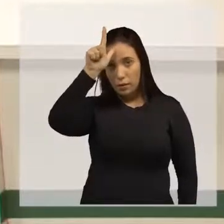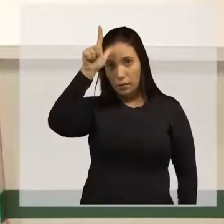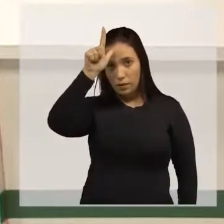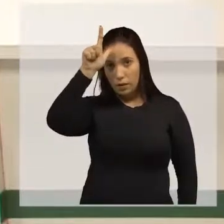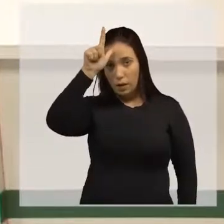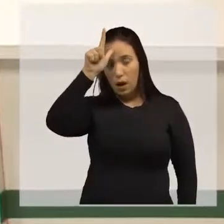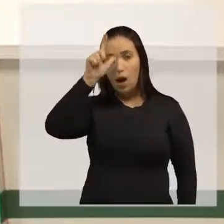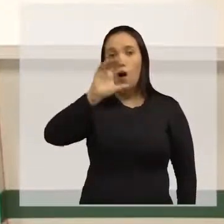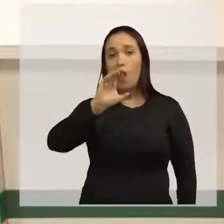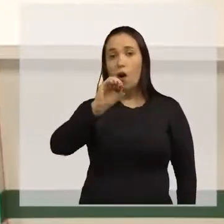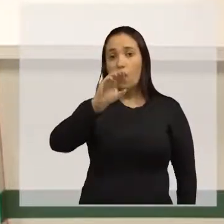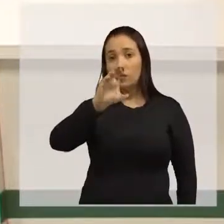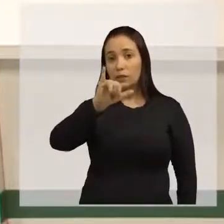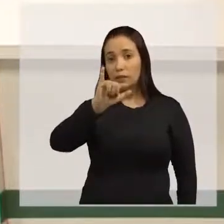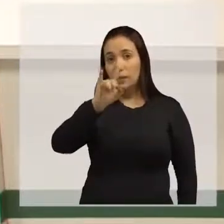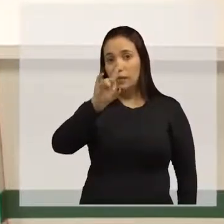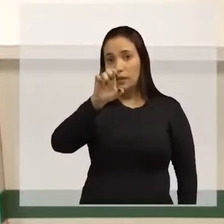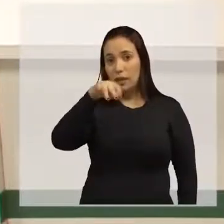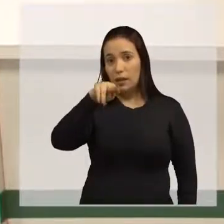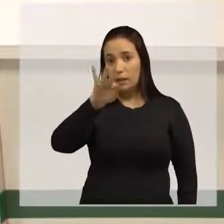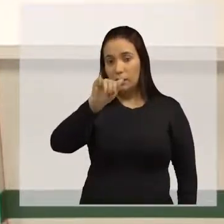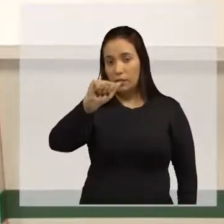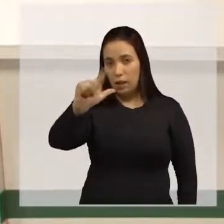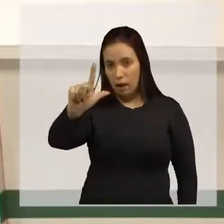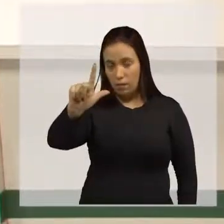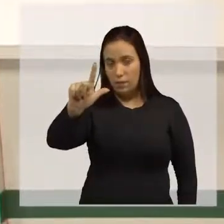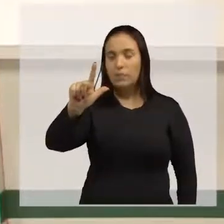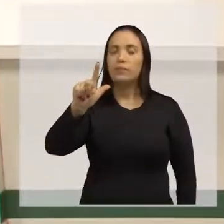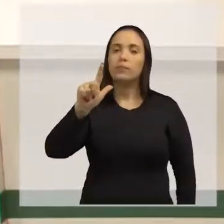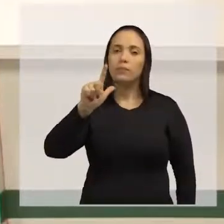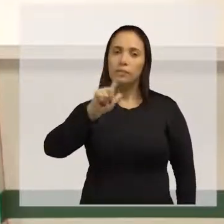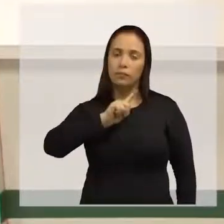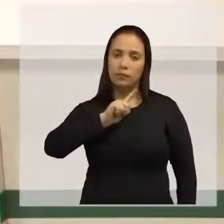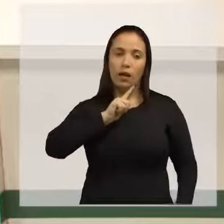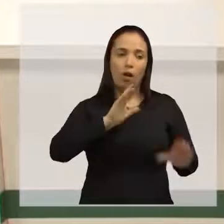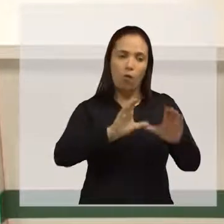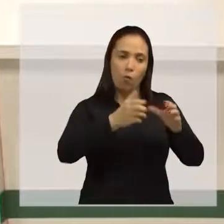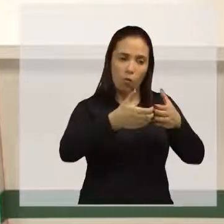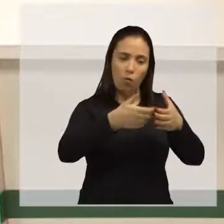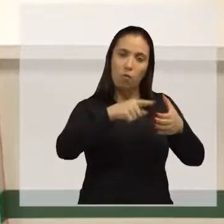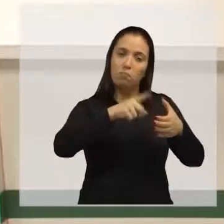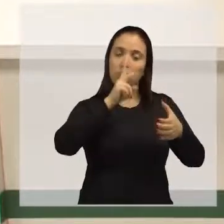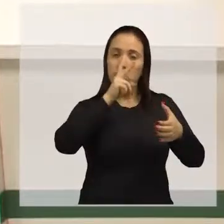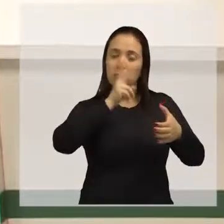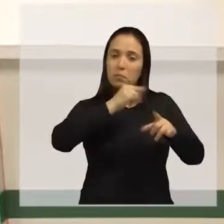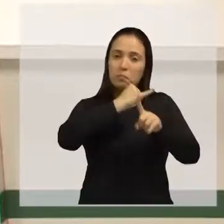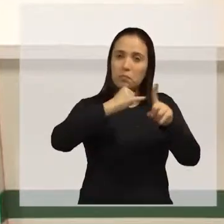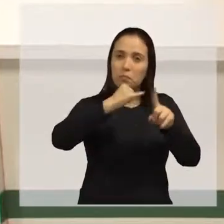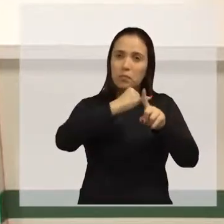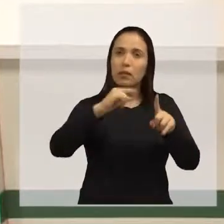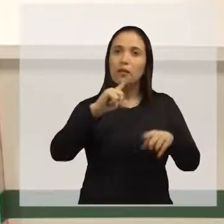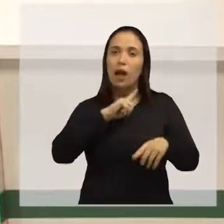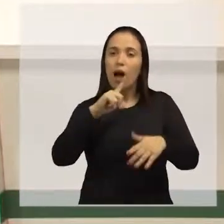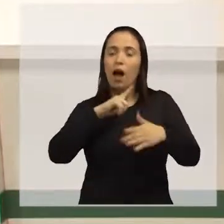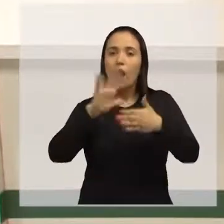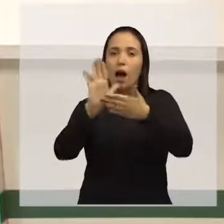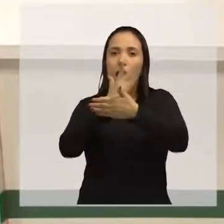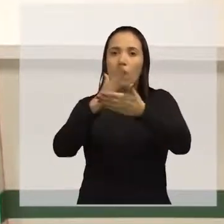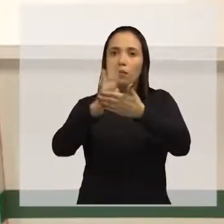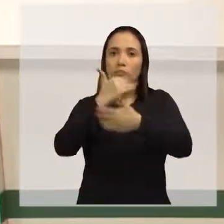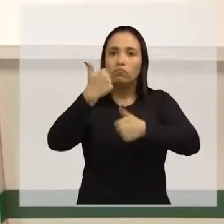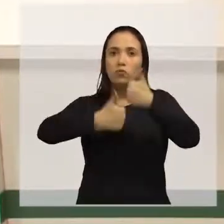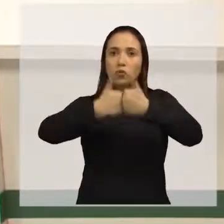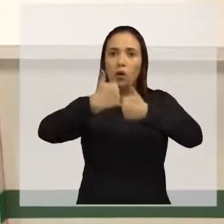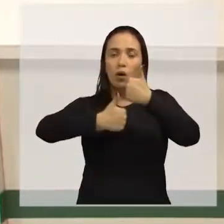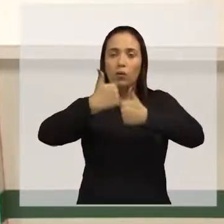Ocidental. Alemanha Ocidental era mais ou menos esse mesmo time, mas foi... Não, mas já tinha jogadores que já eram promessas. O